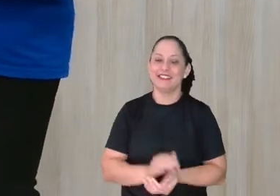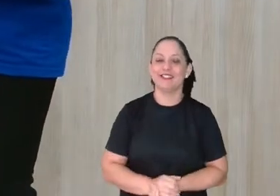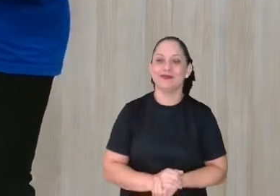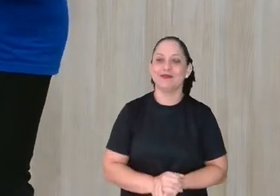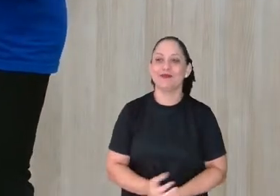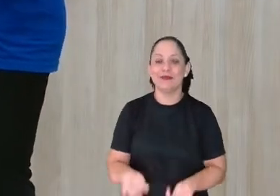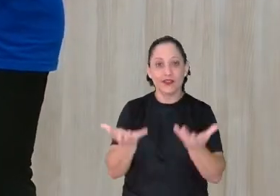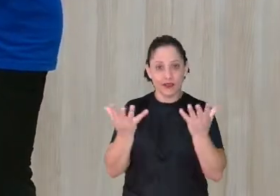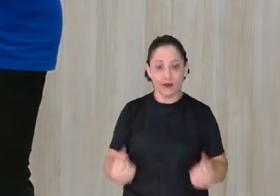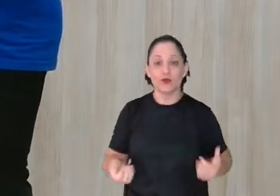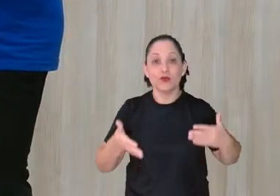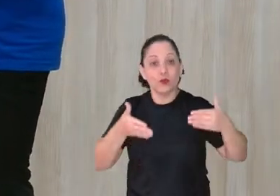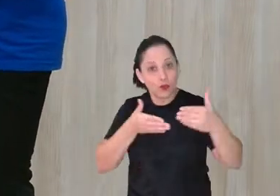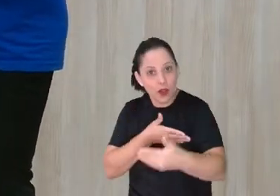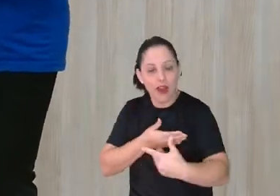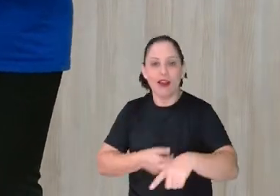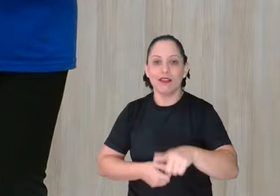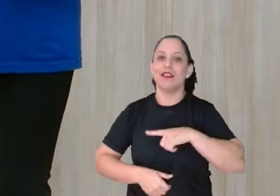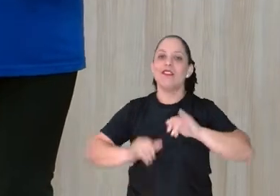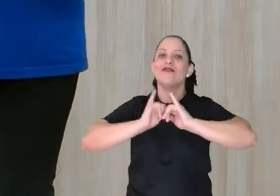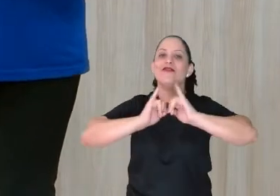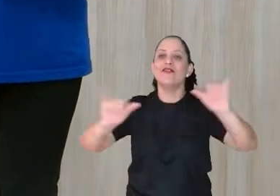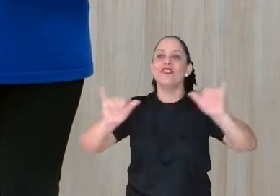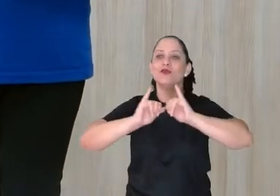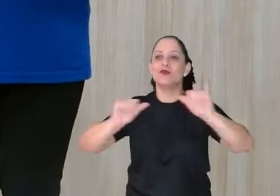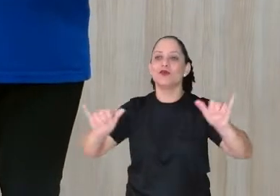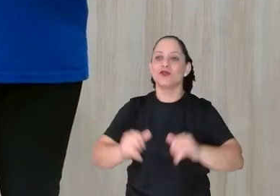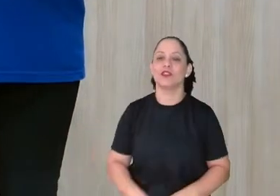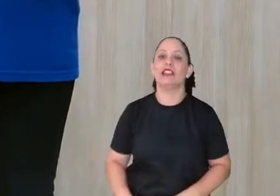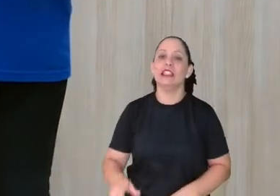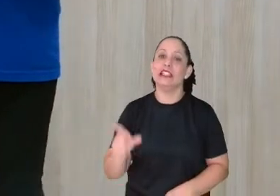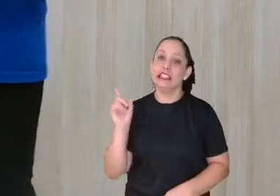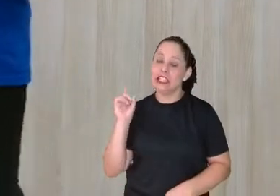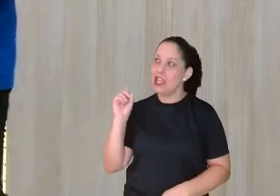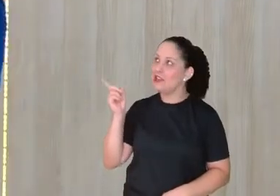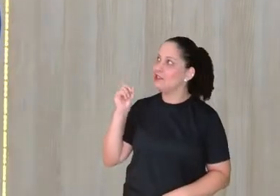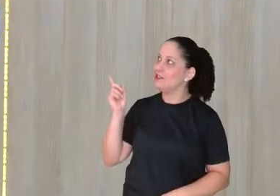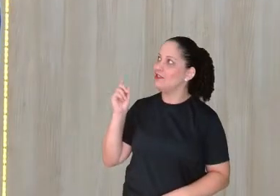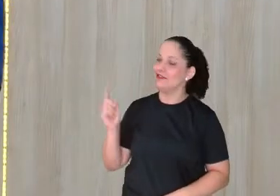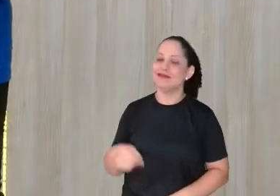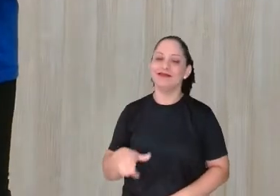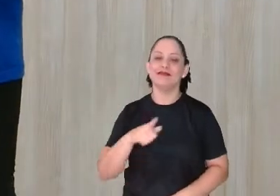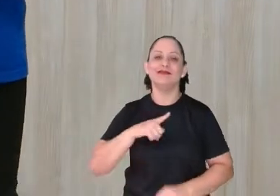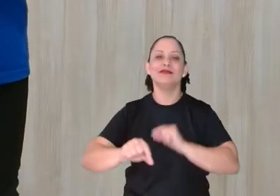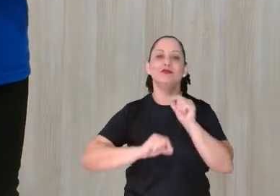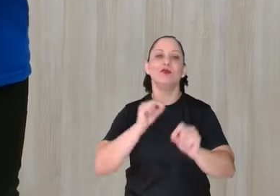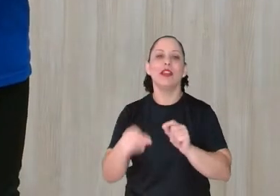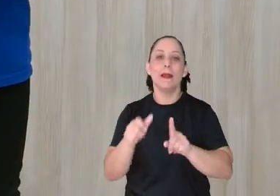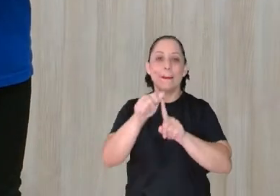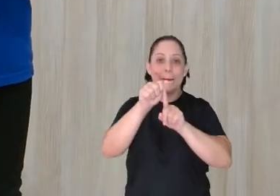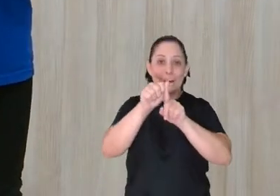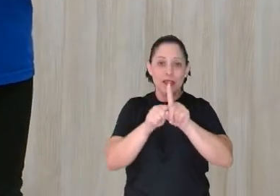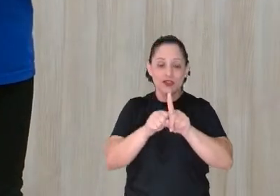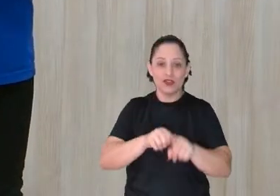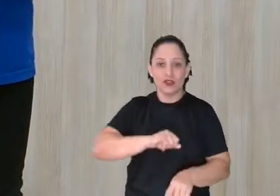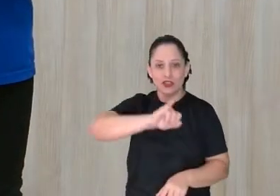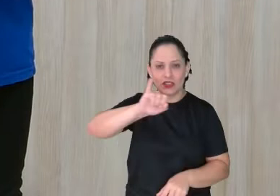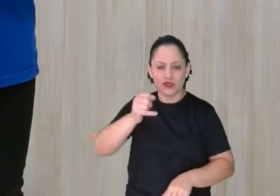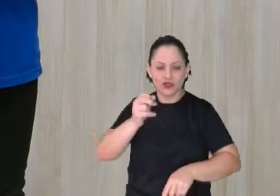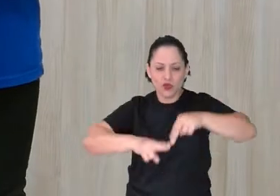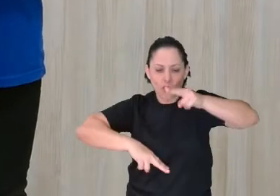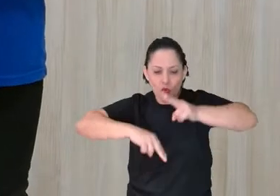vamos continuar, que ainda tem avisos. E esses avisos, nós estamos, né, na questão aí do mês de junho, um mês cheio